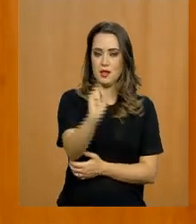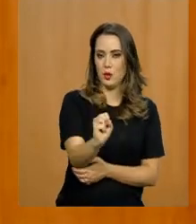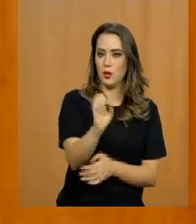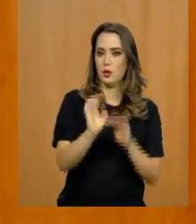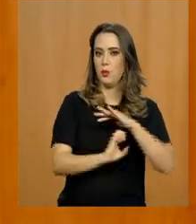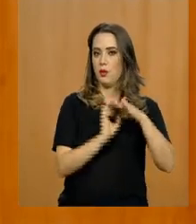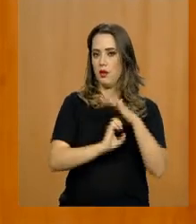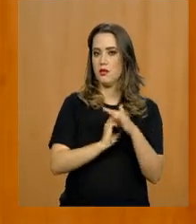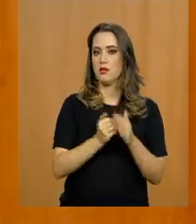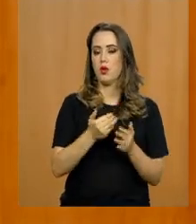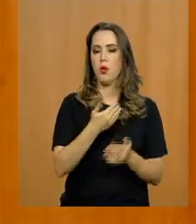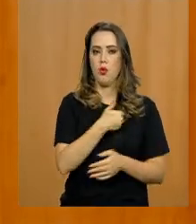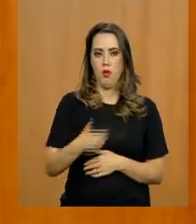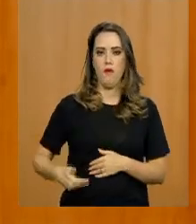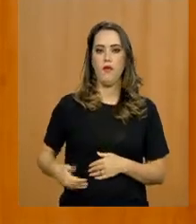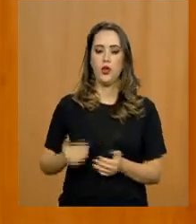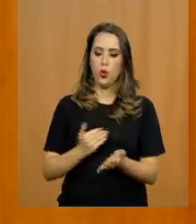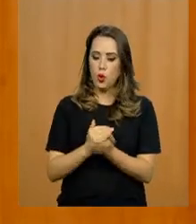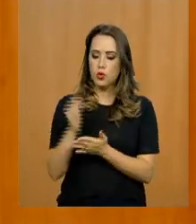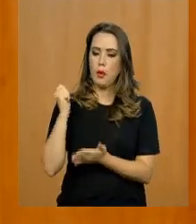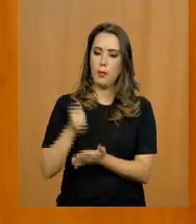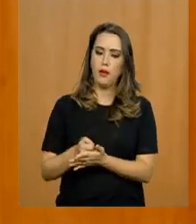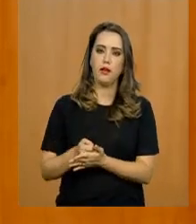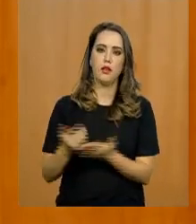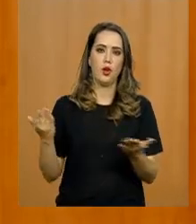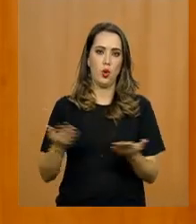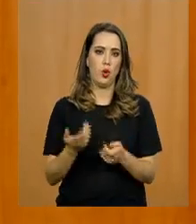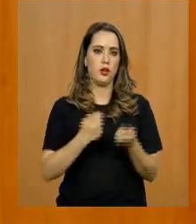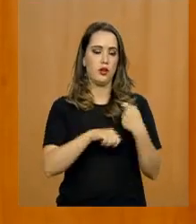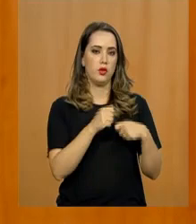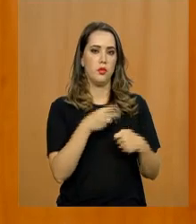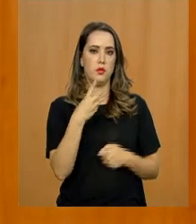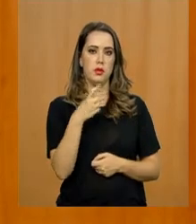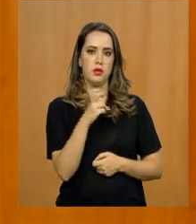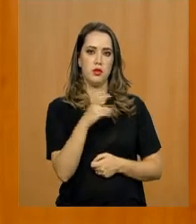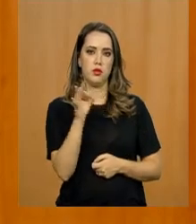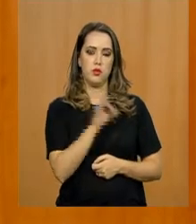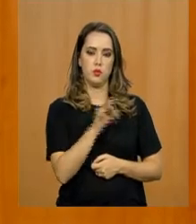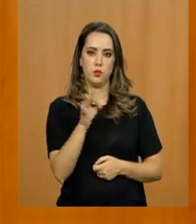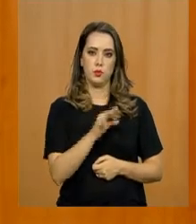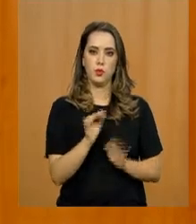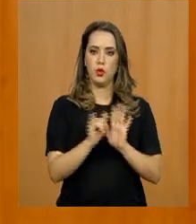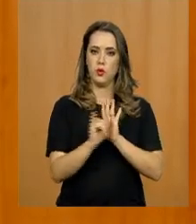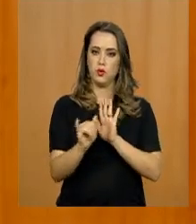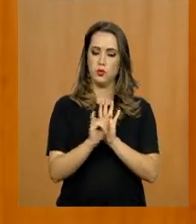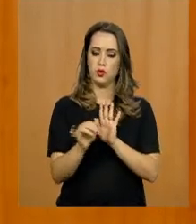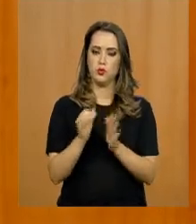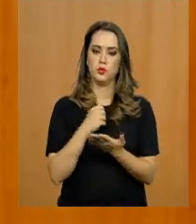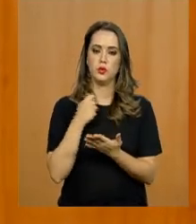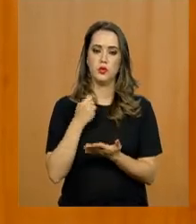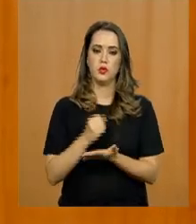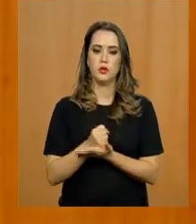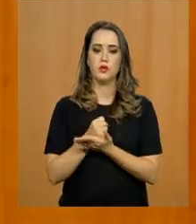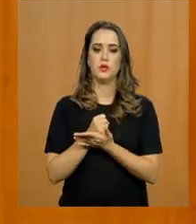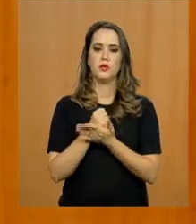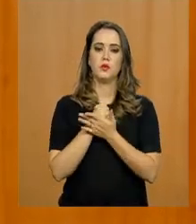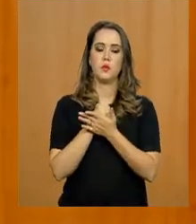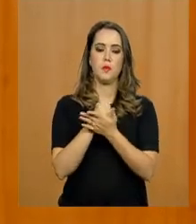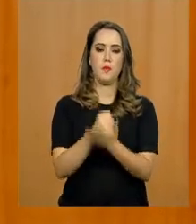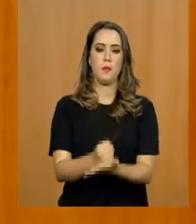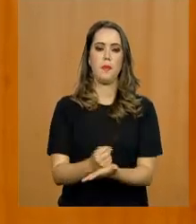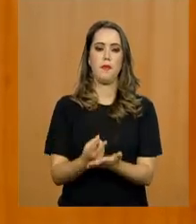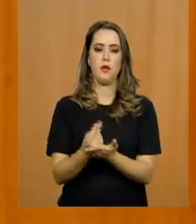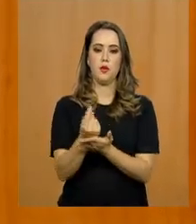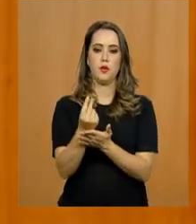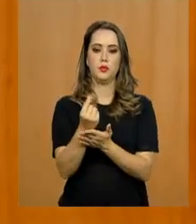com uma economia de 35 por cento a o edital vai oferecer no edital vai oferecer um